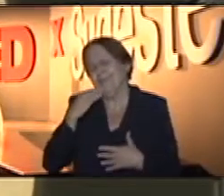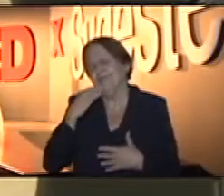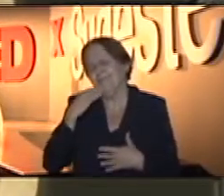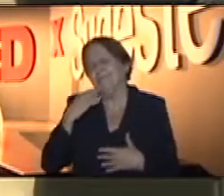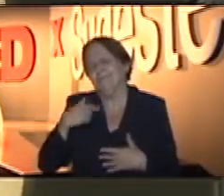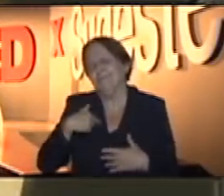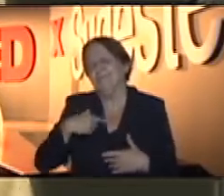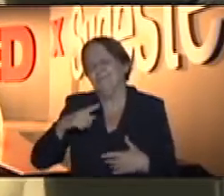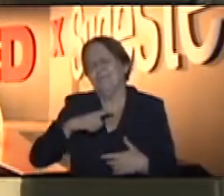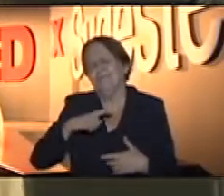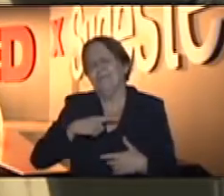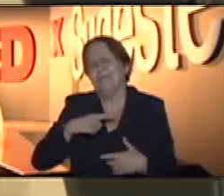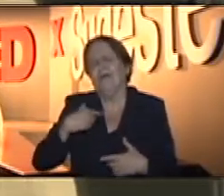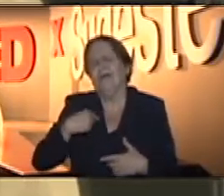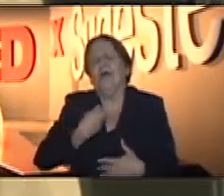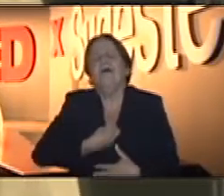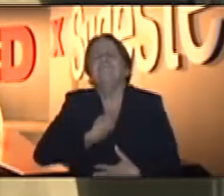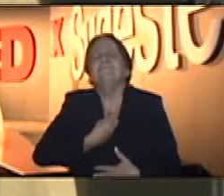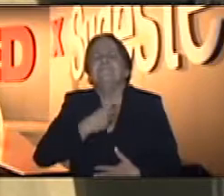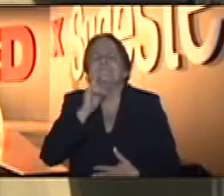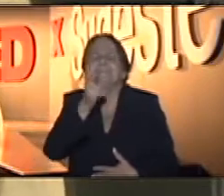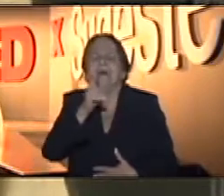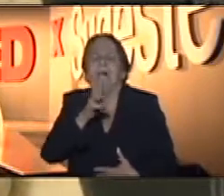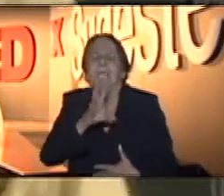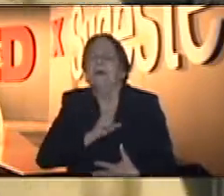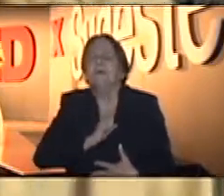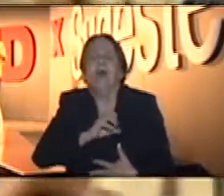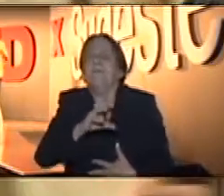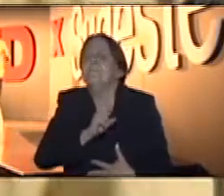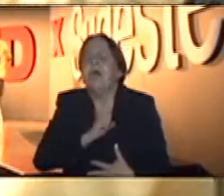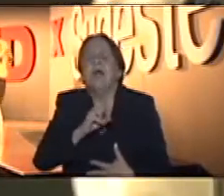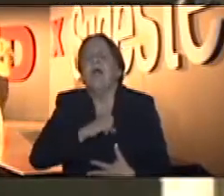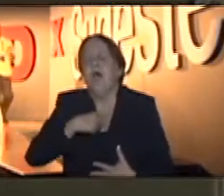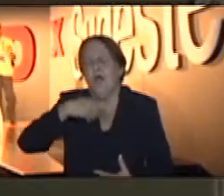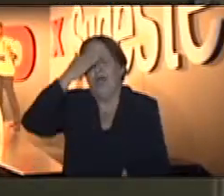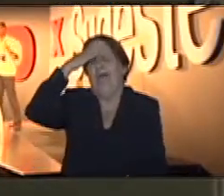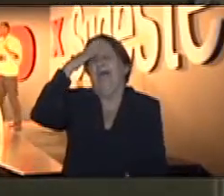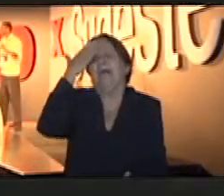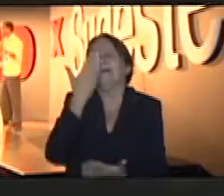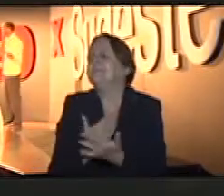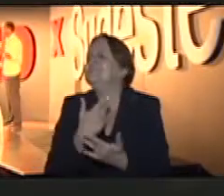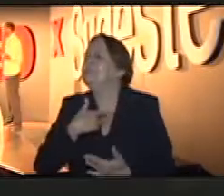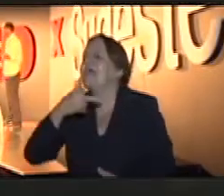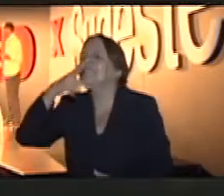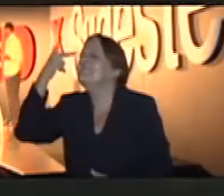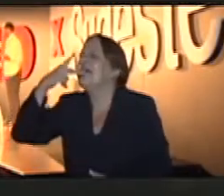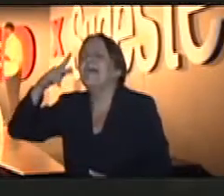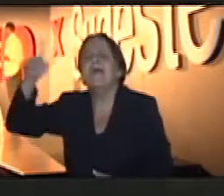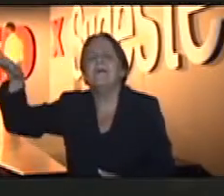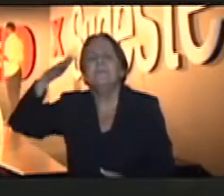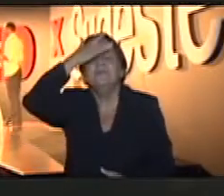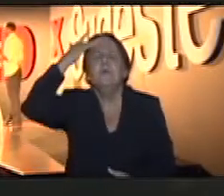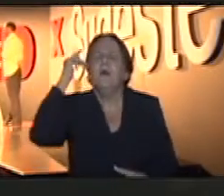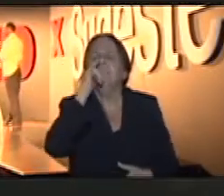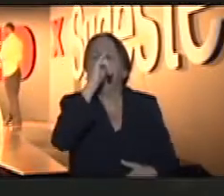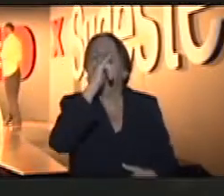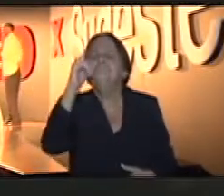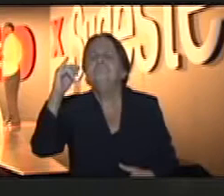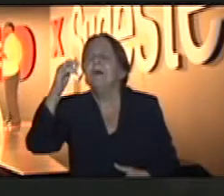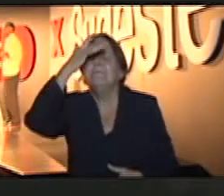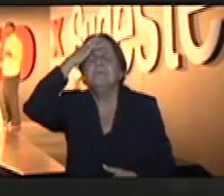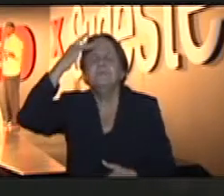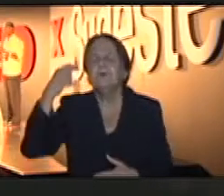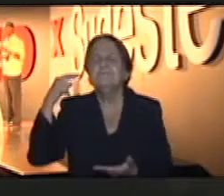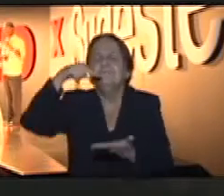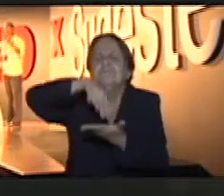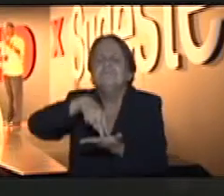vivo loucamente apaixonado e eu dito que a fala de cada um dos que aqui passaram cada um dos